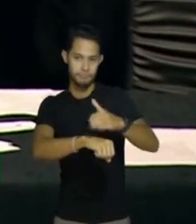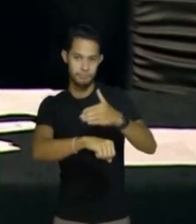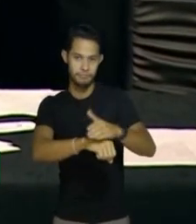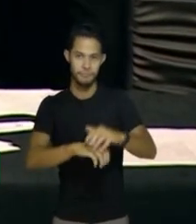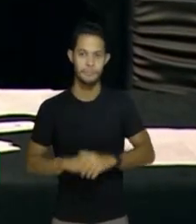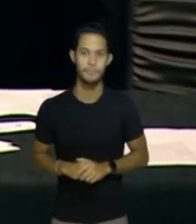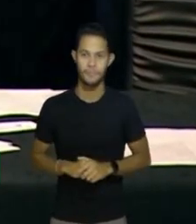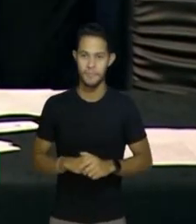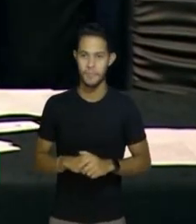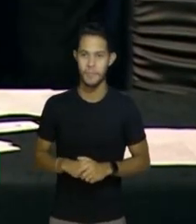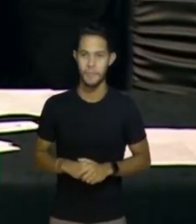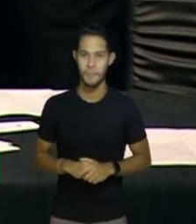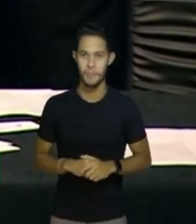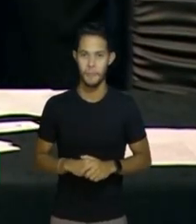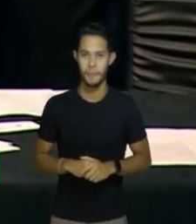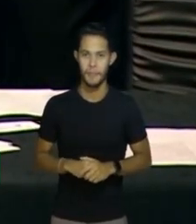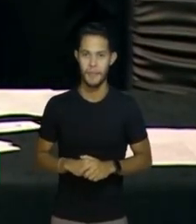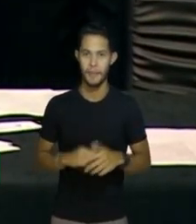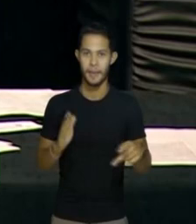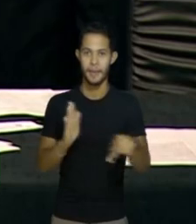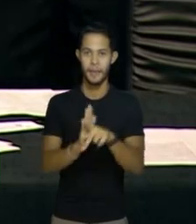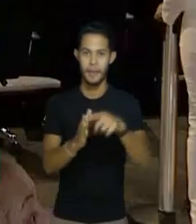Tiergarten, município de Blumenau.